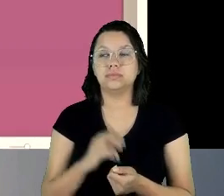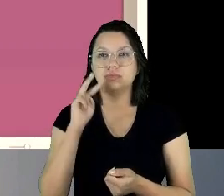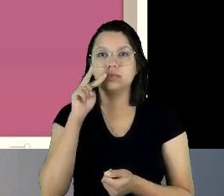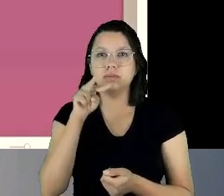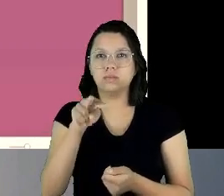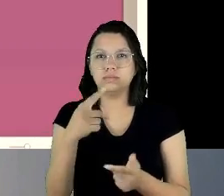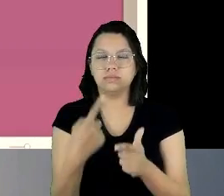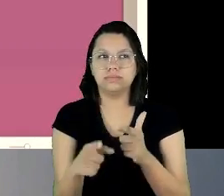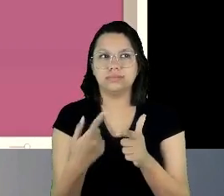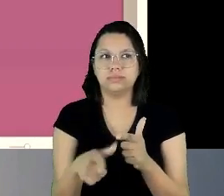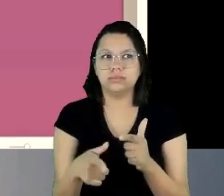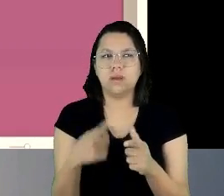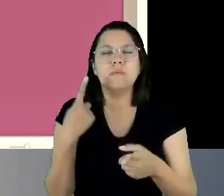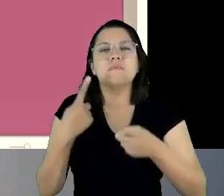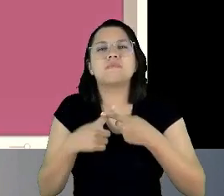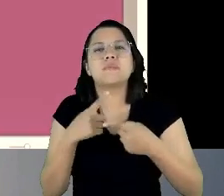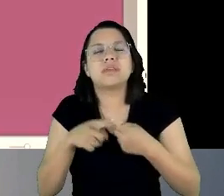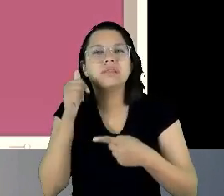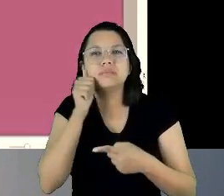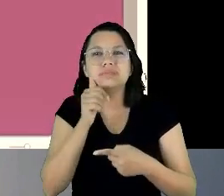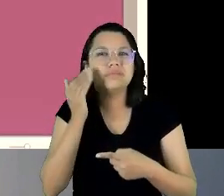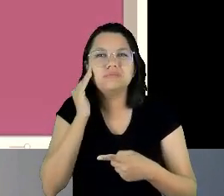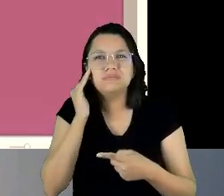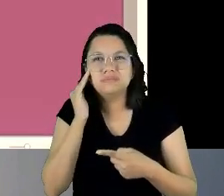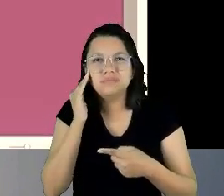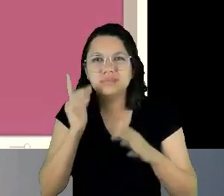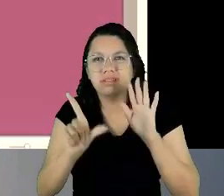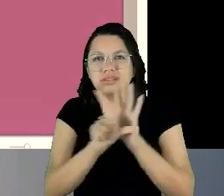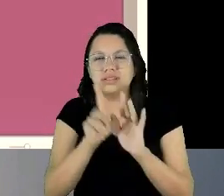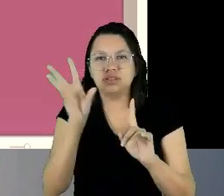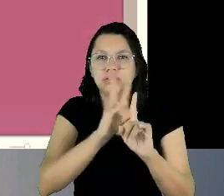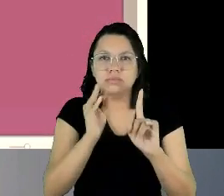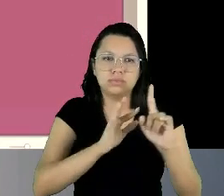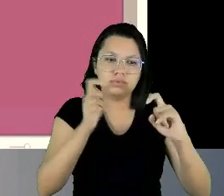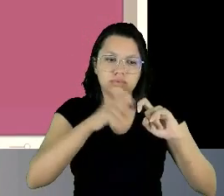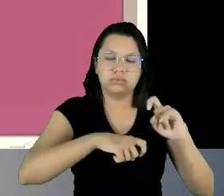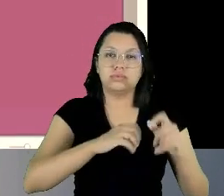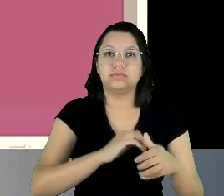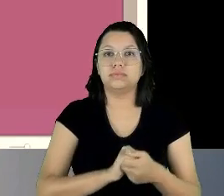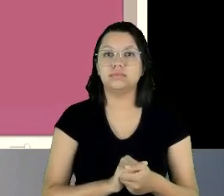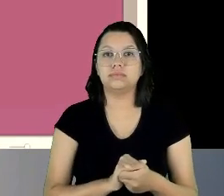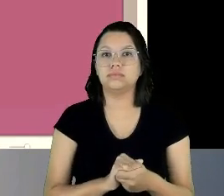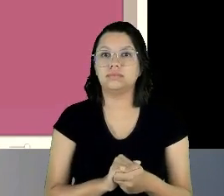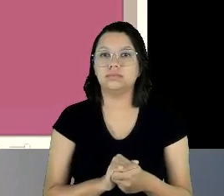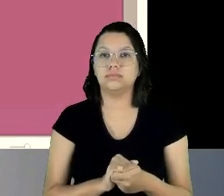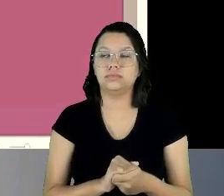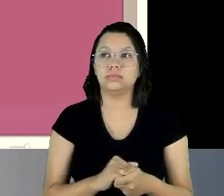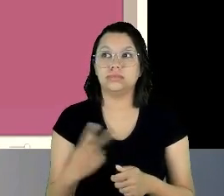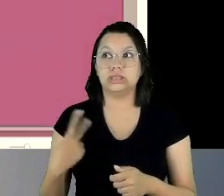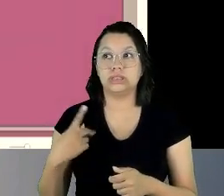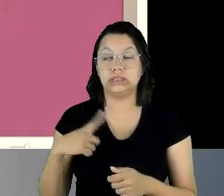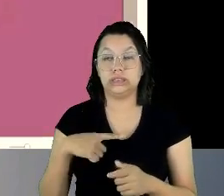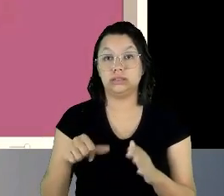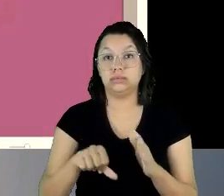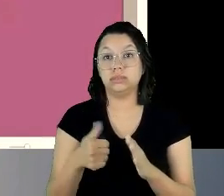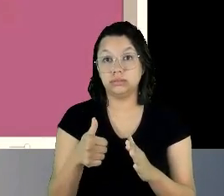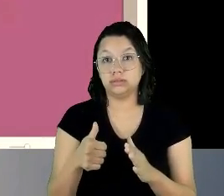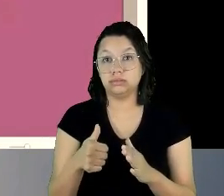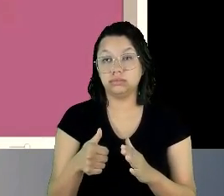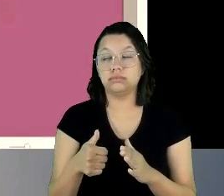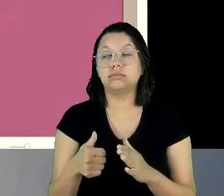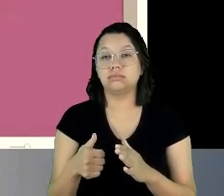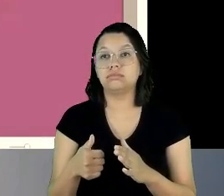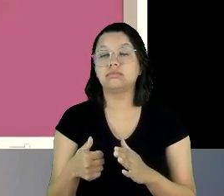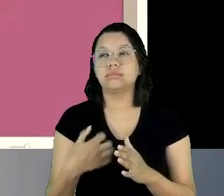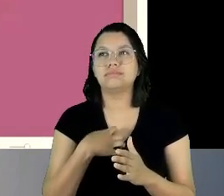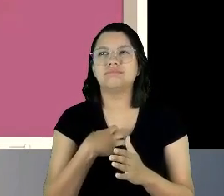Olhando para o problema, né, do porquê as mulheres não compreendem a lei de importunação sexual, a gente tem primeiro os